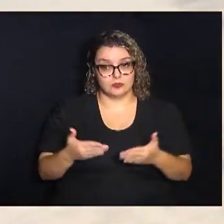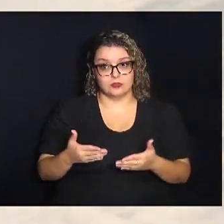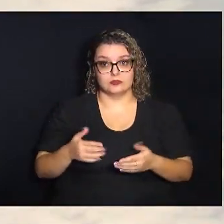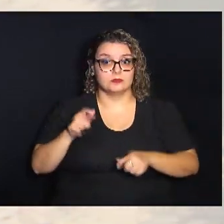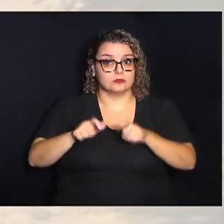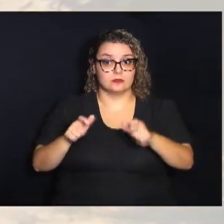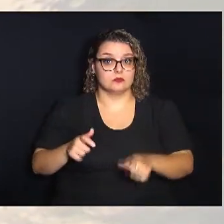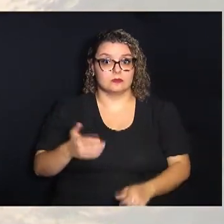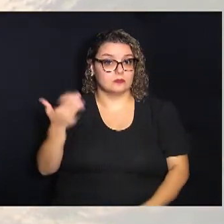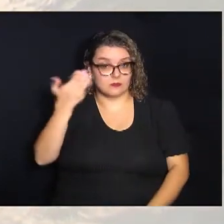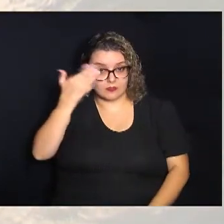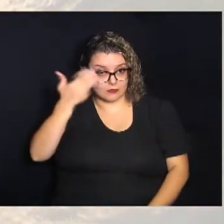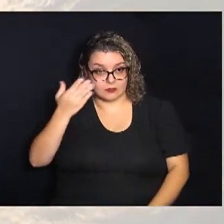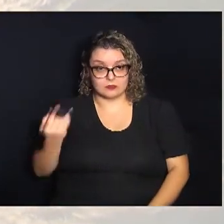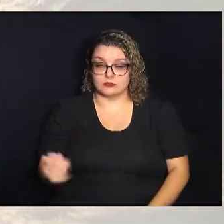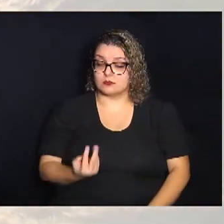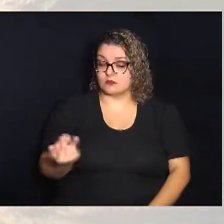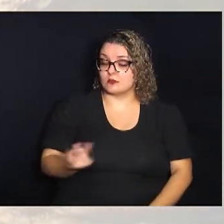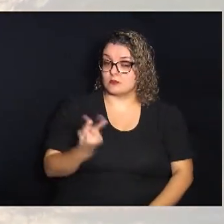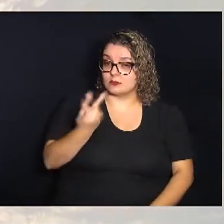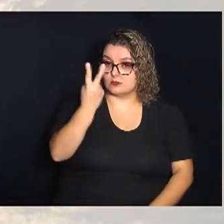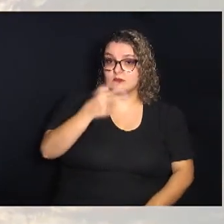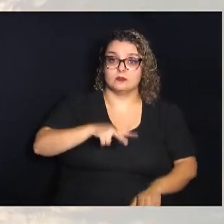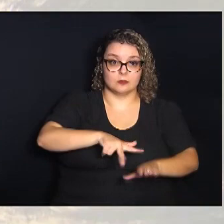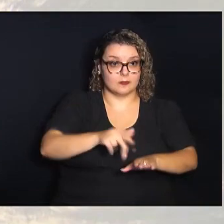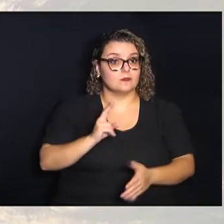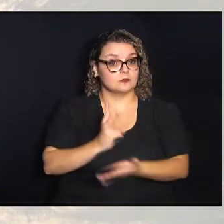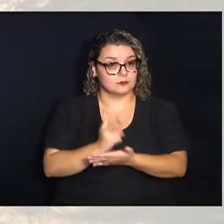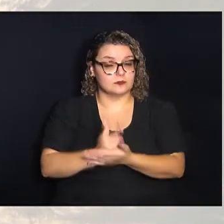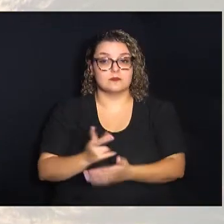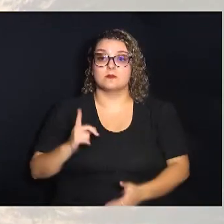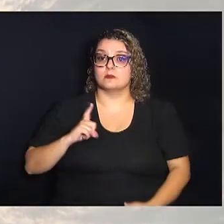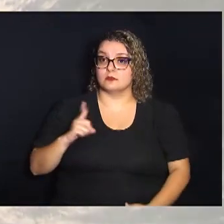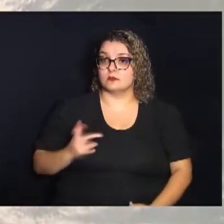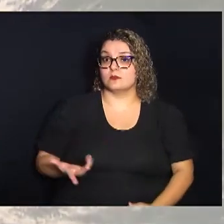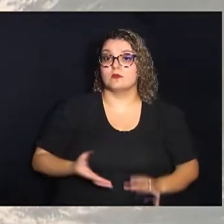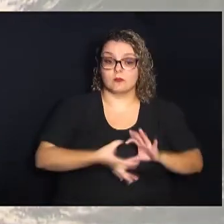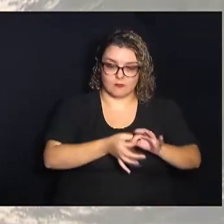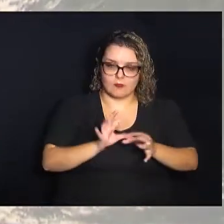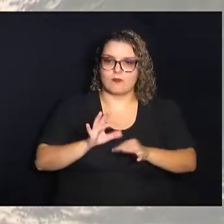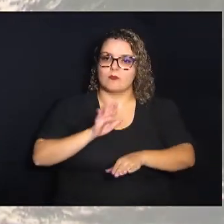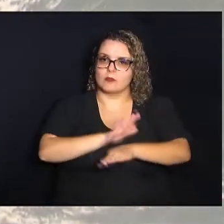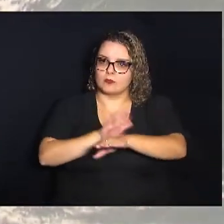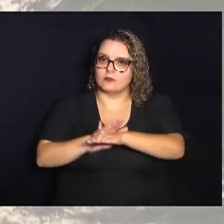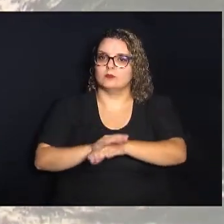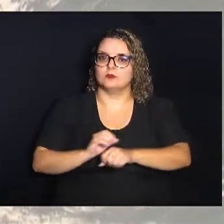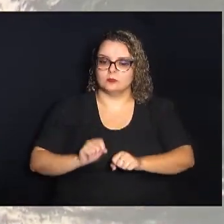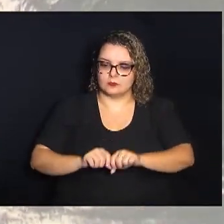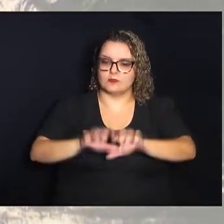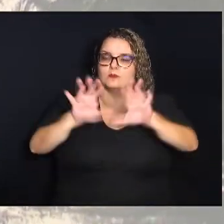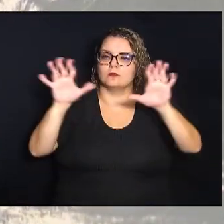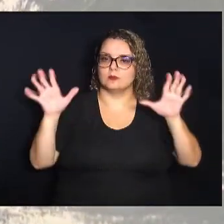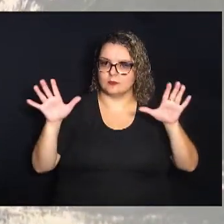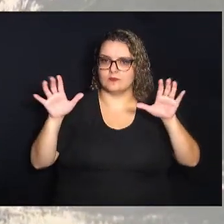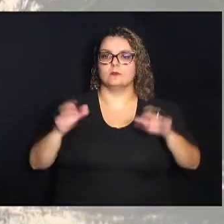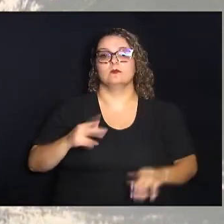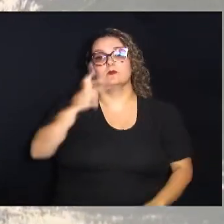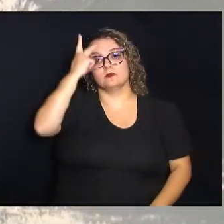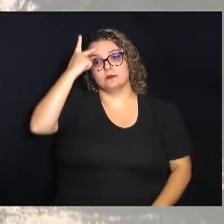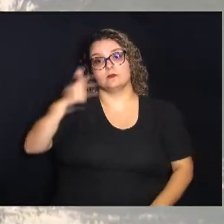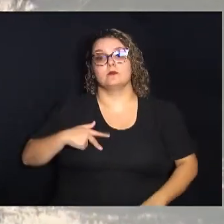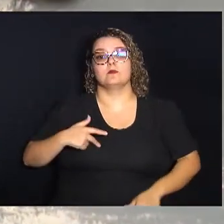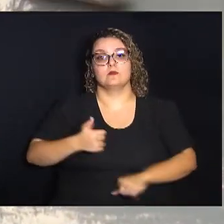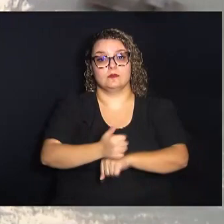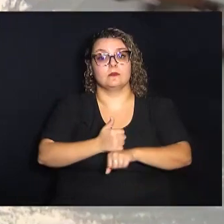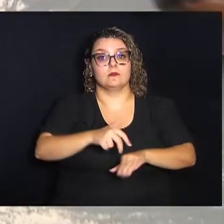enxergava o valor do skate que ele sempre teve, mas a Olimpíada ajudou a pôr o skate em evidência e os próprios skatistas, pela pessoa